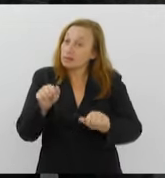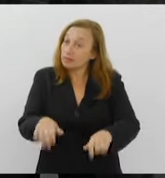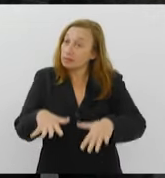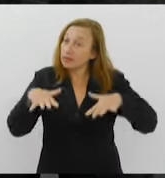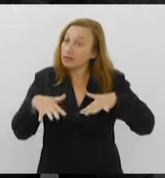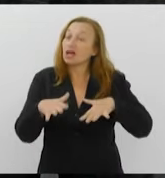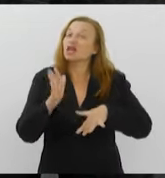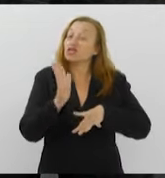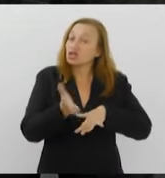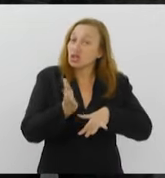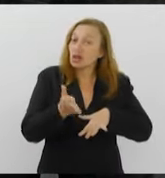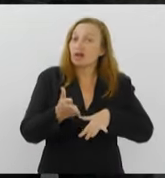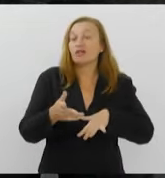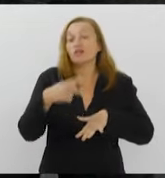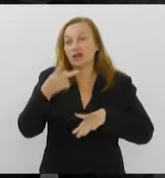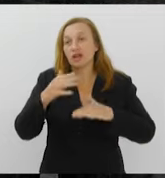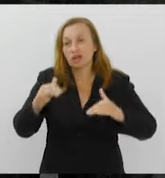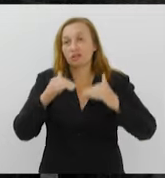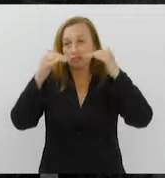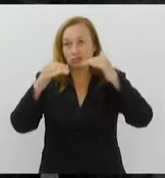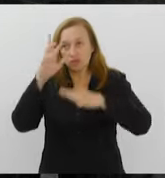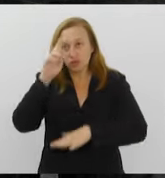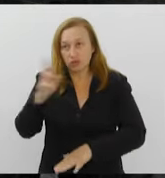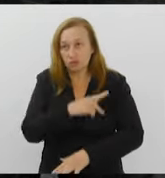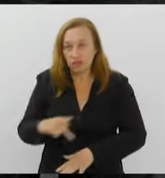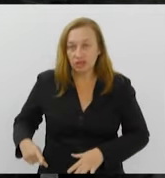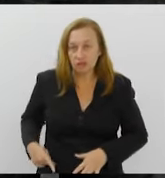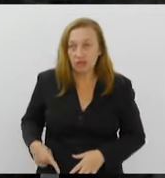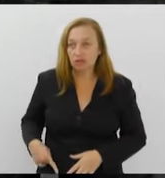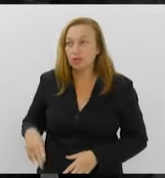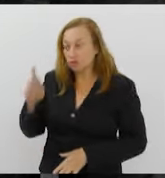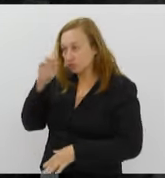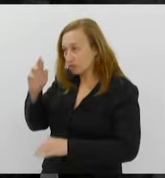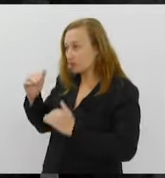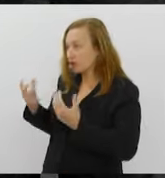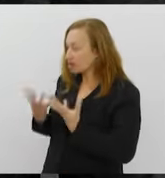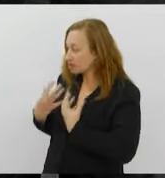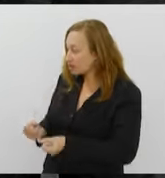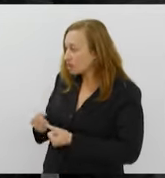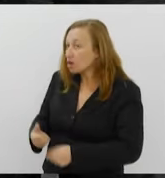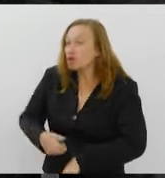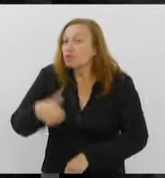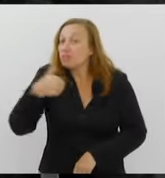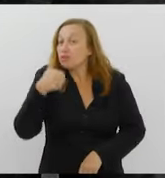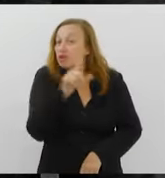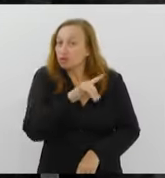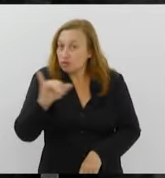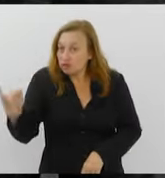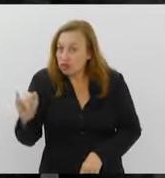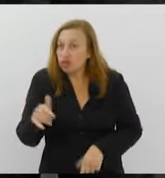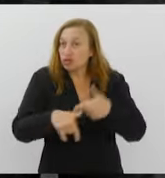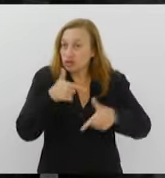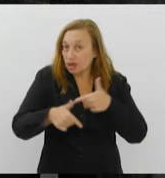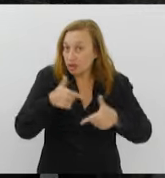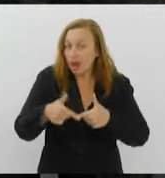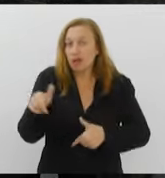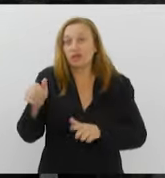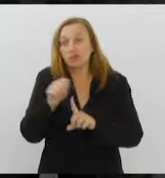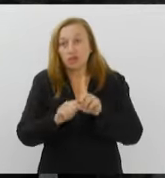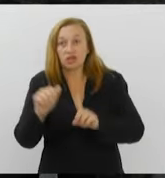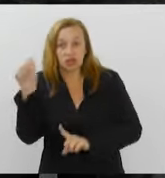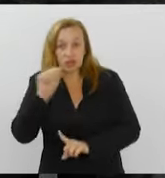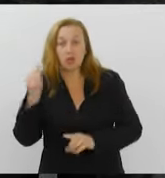eu já disse a Vossa Excelência que é seu, que no primeiro dia que nós, de trabalho, em agosto,